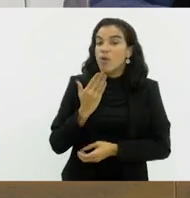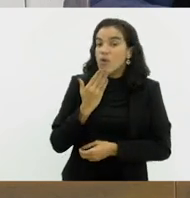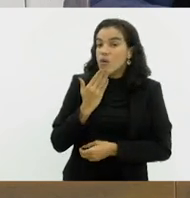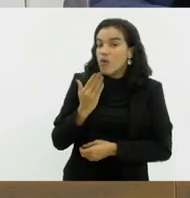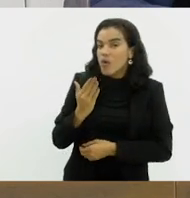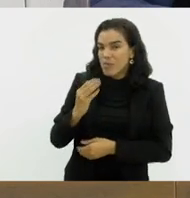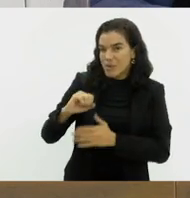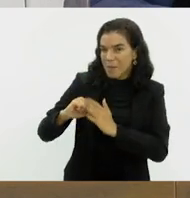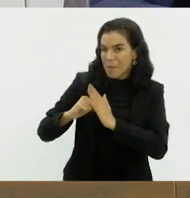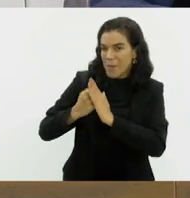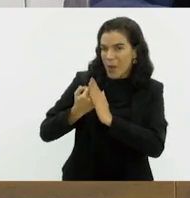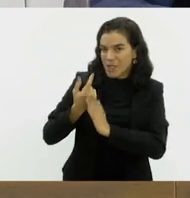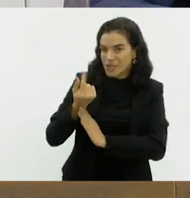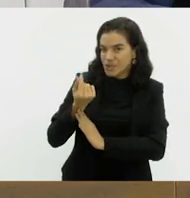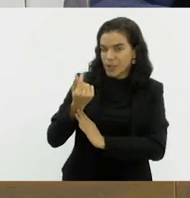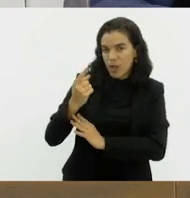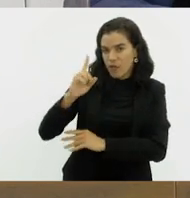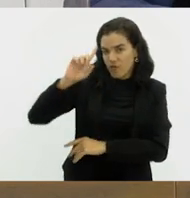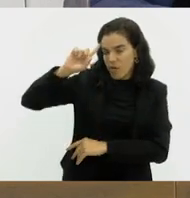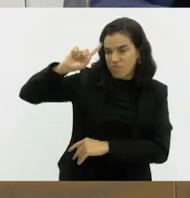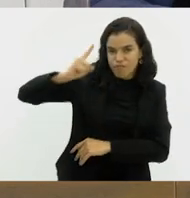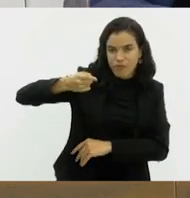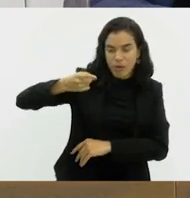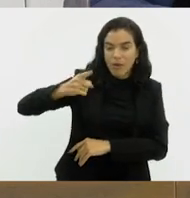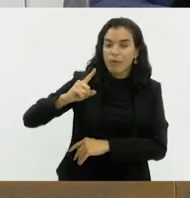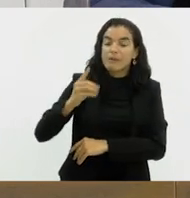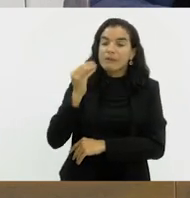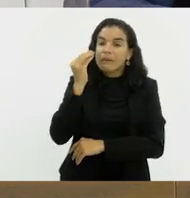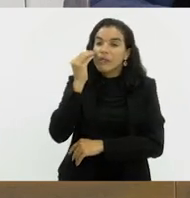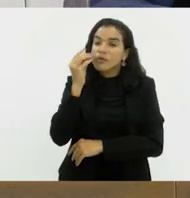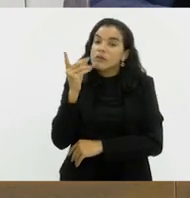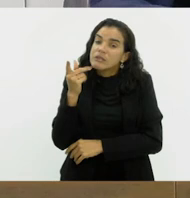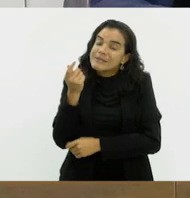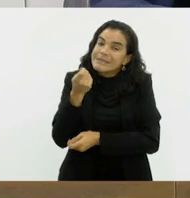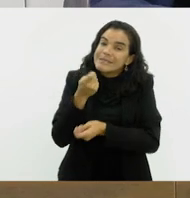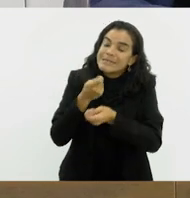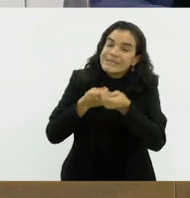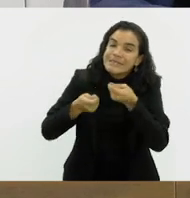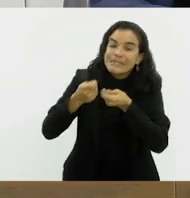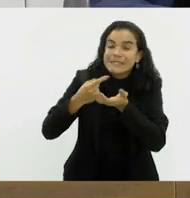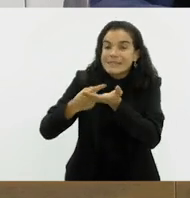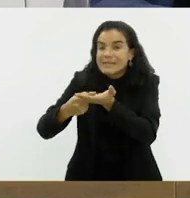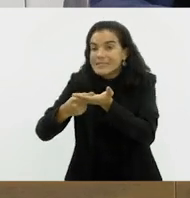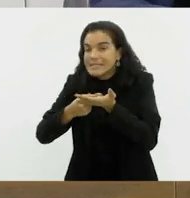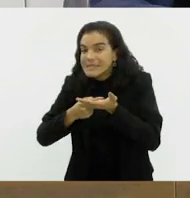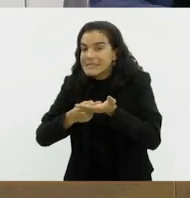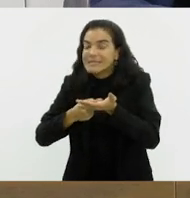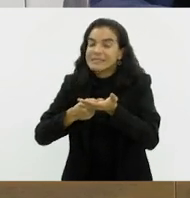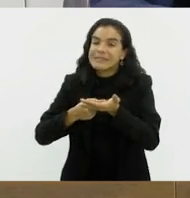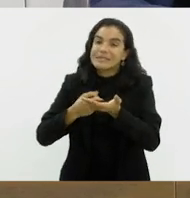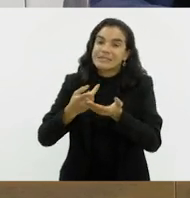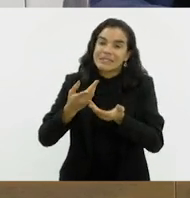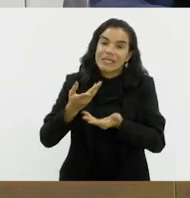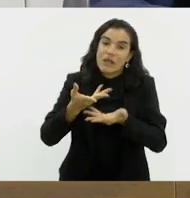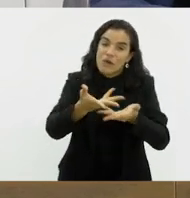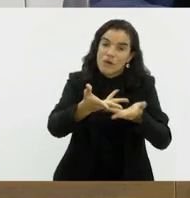decidido, digamos assim. O que ele fez foi uma tentativa de mediação com a designação de audiências